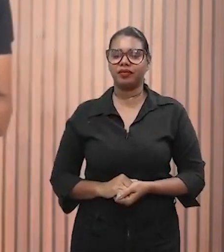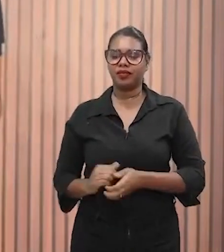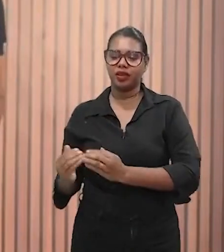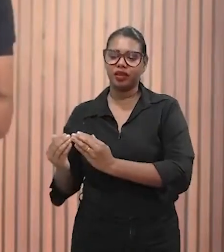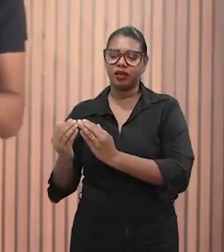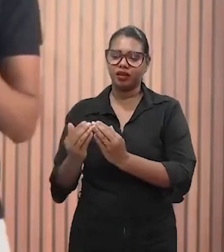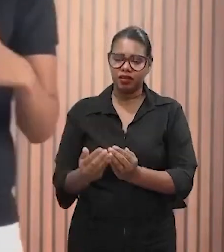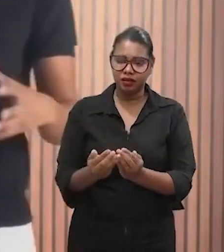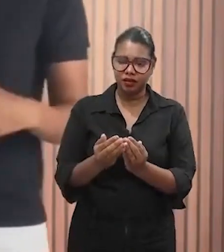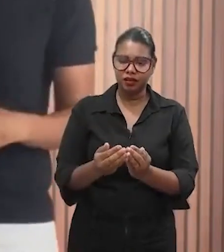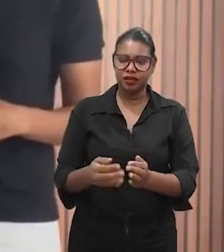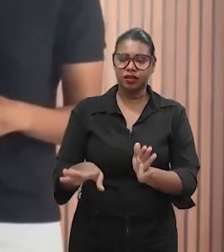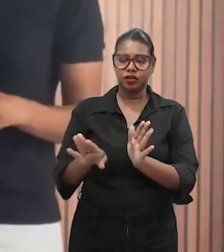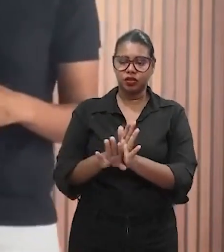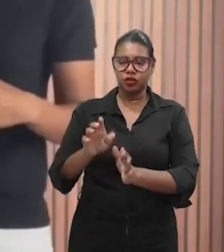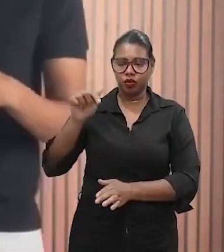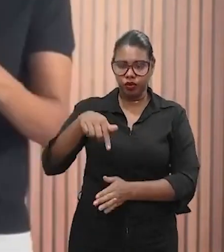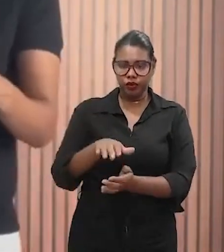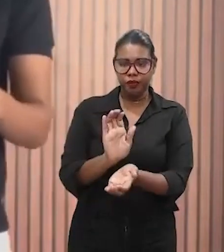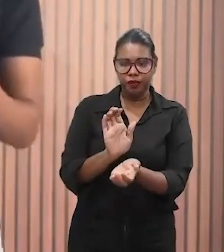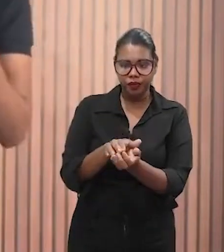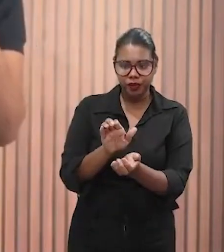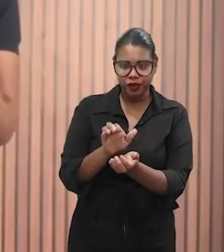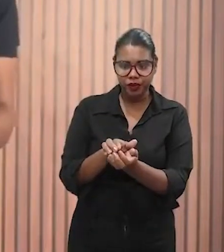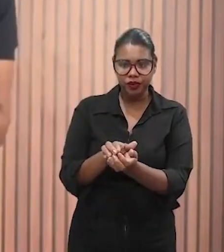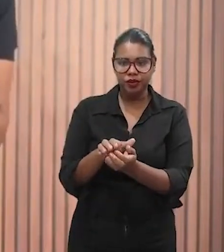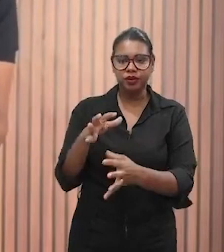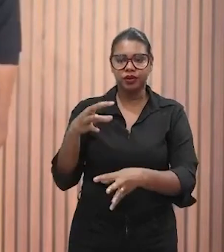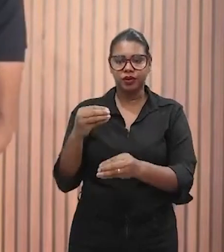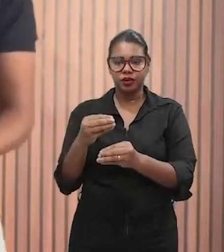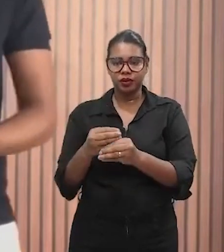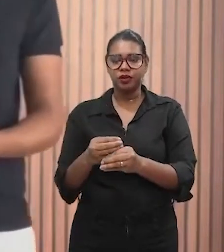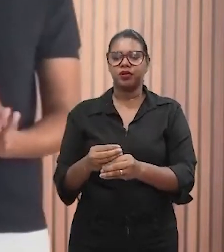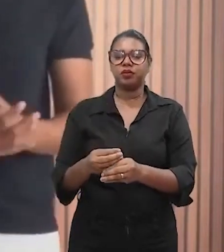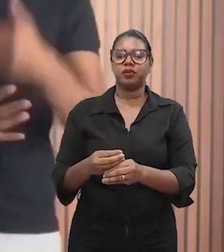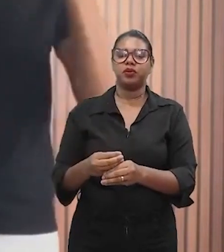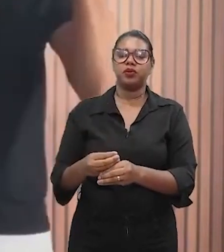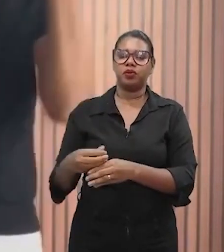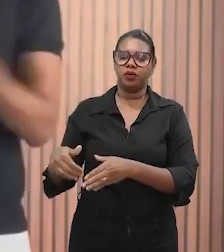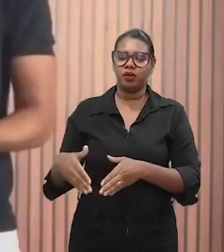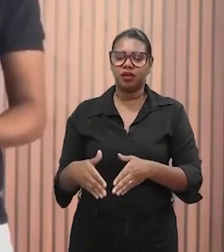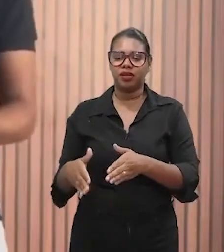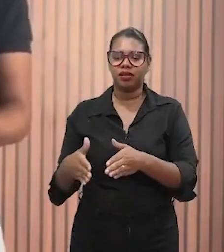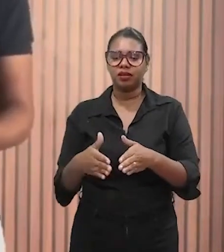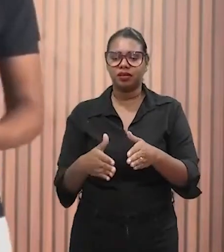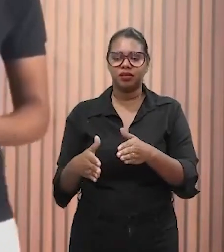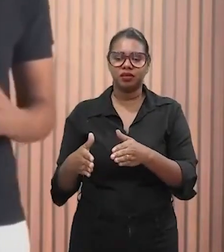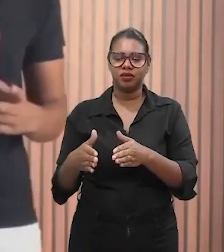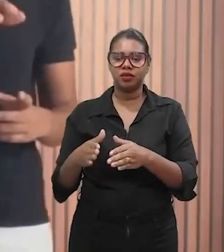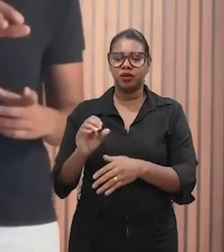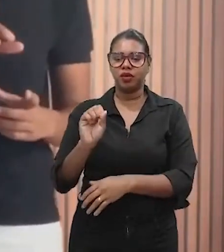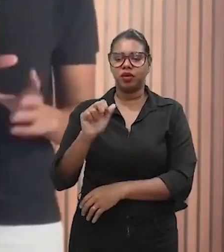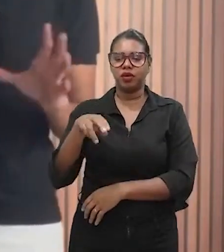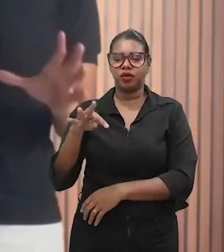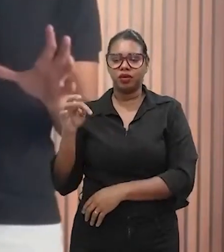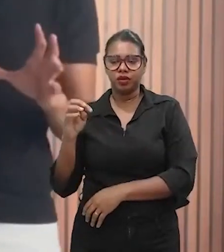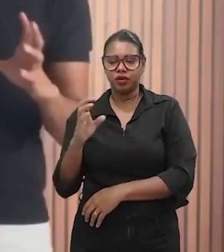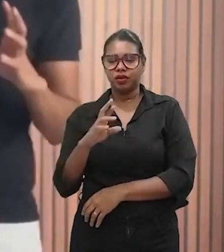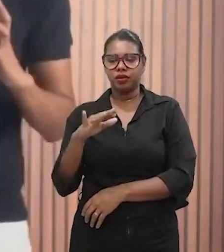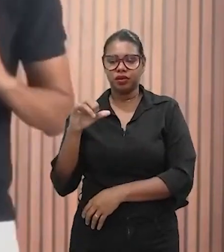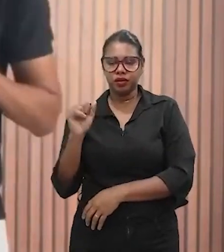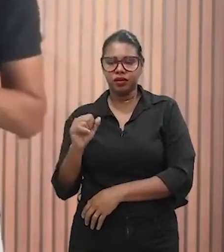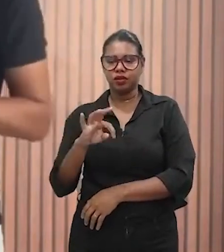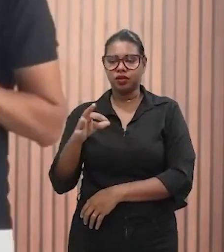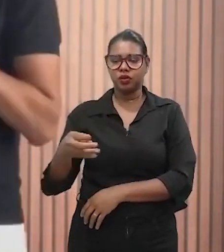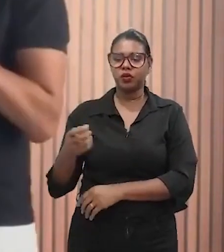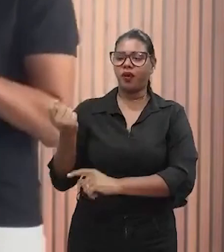em Pernambuco, né, naquela época, ali nas margens chamadas do Rio Santa Cruz, e ele se depara logo com a situação, porque todo